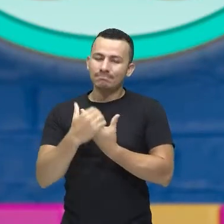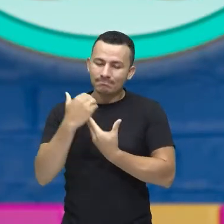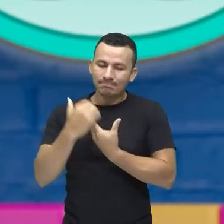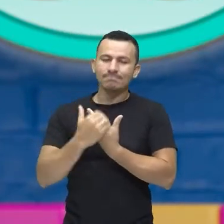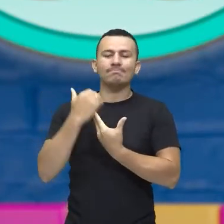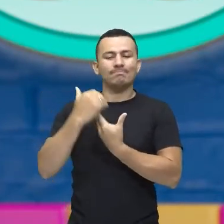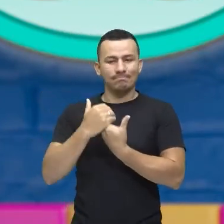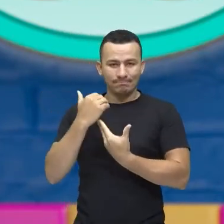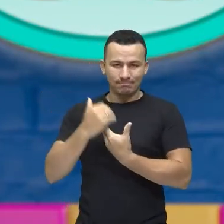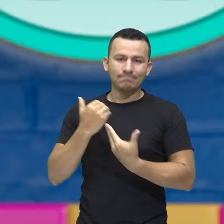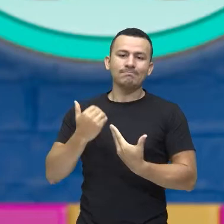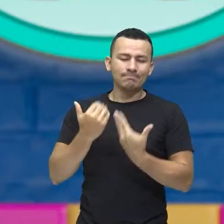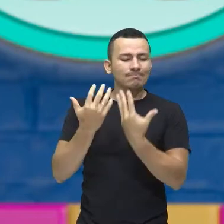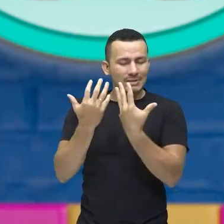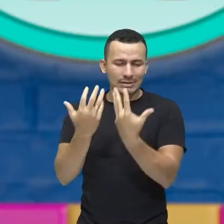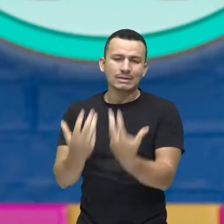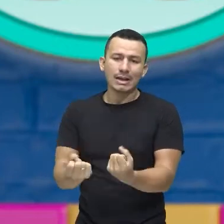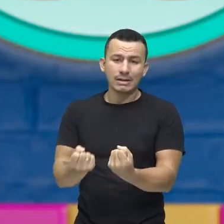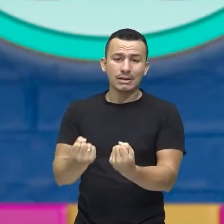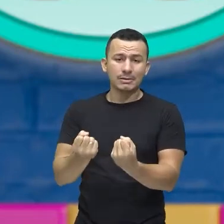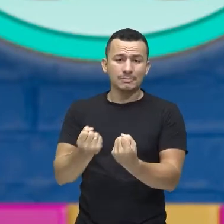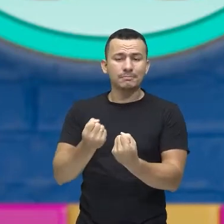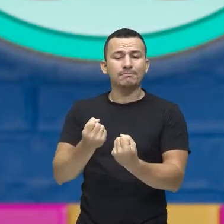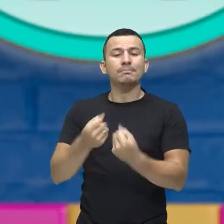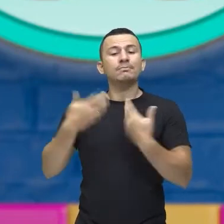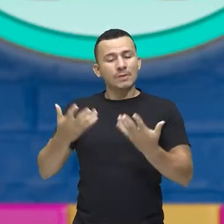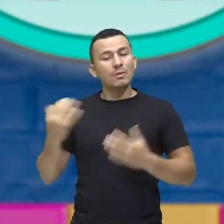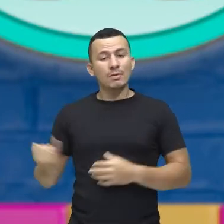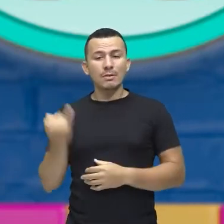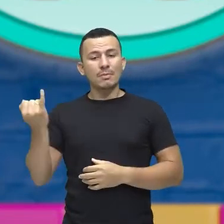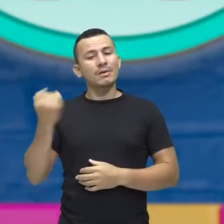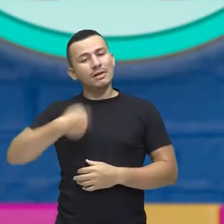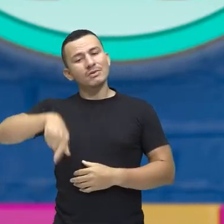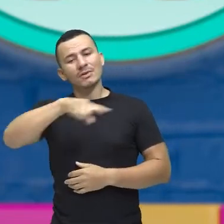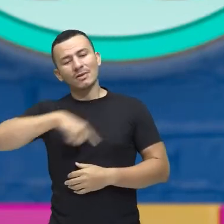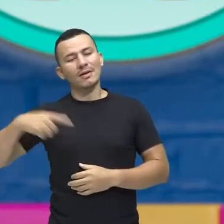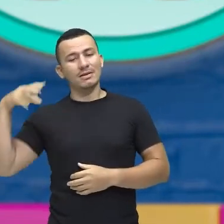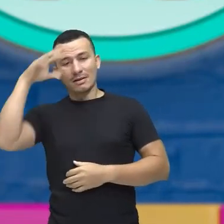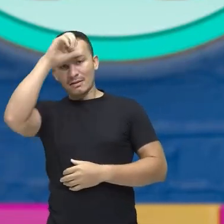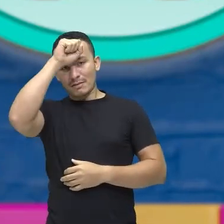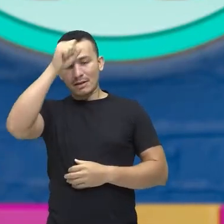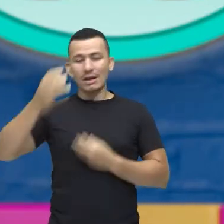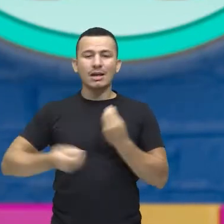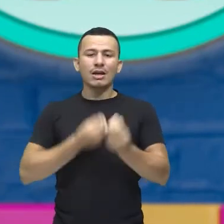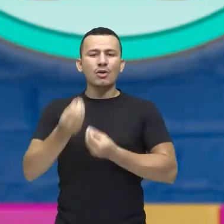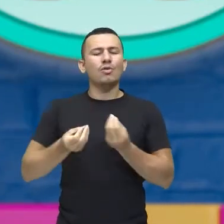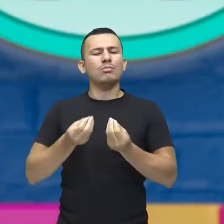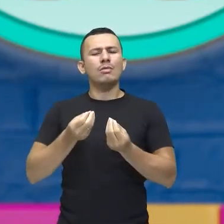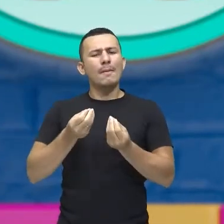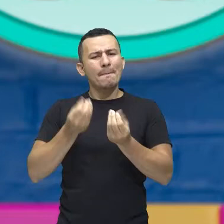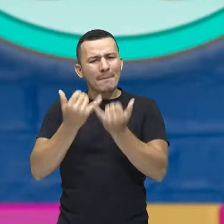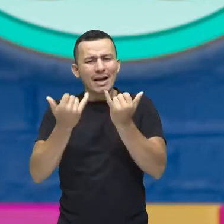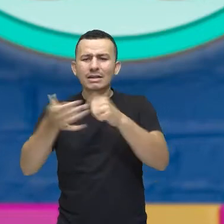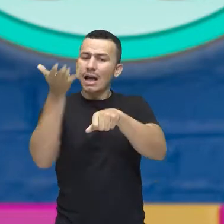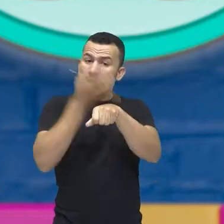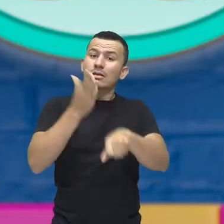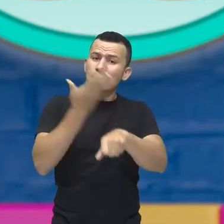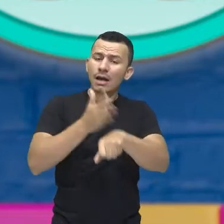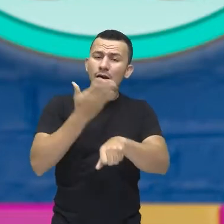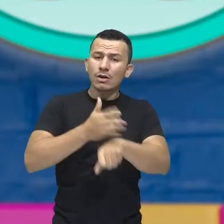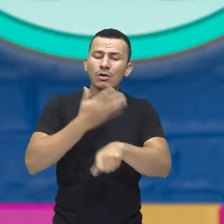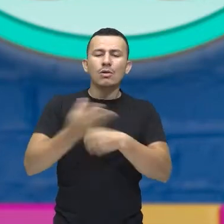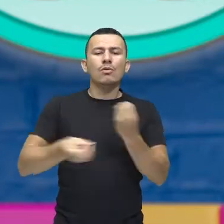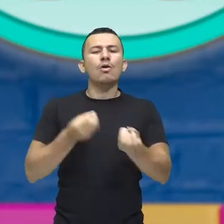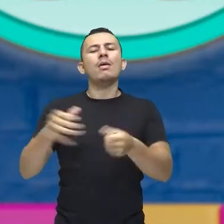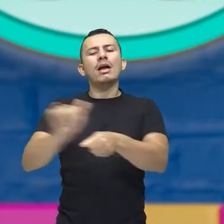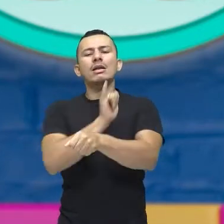nossas relações são, sobretudo, relações de acolhimento. Então, é importante que a gente aprenda, que a gente consiga treinar, é um treino mesmo, essas